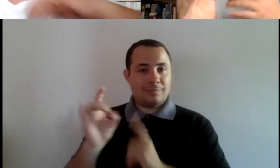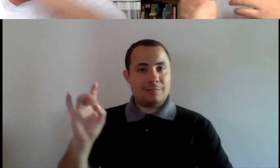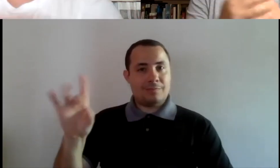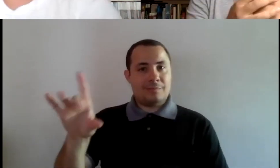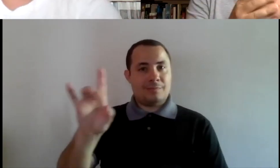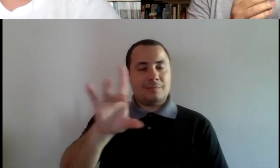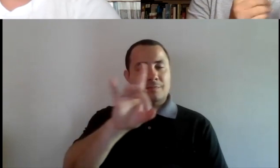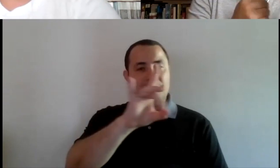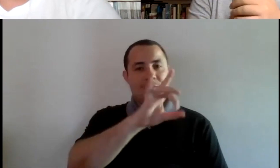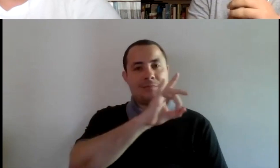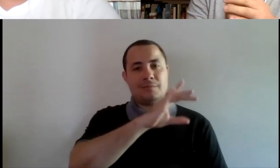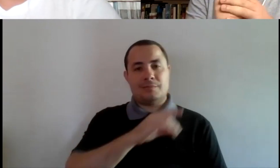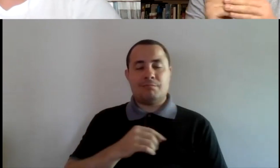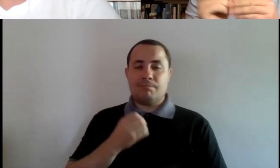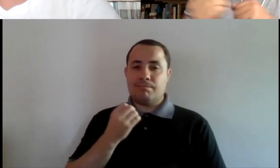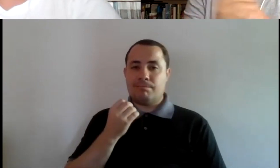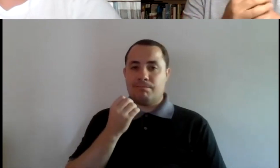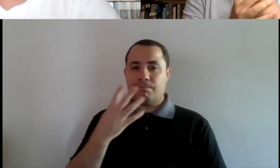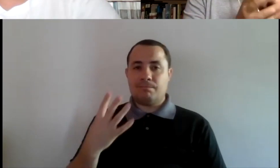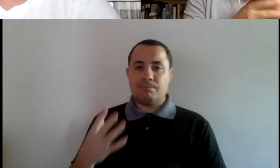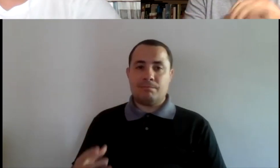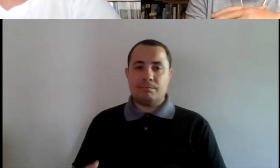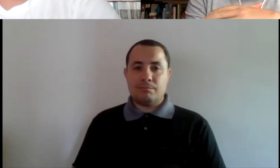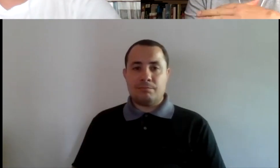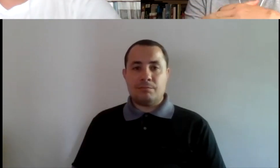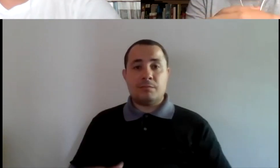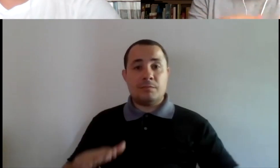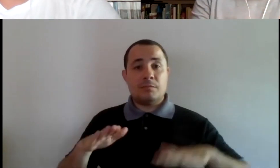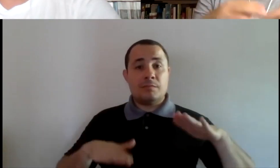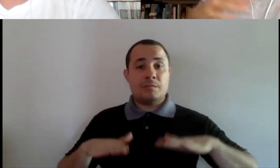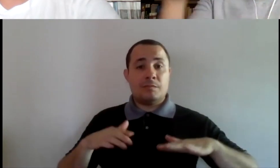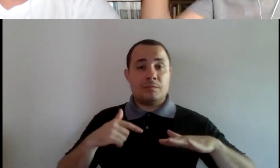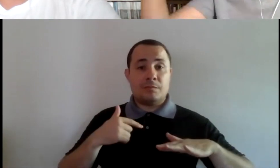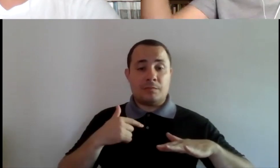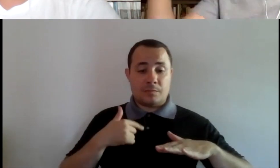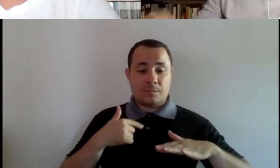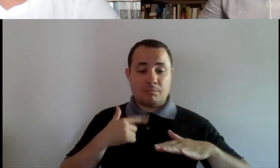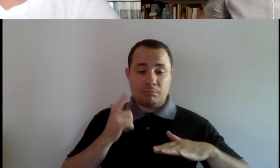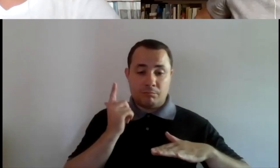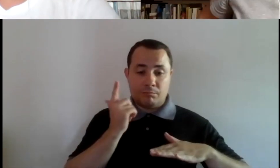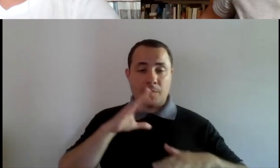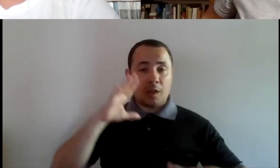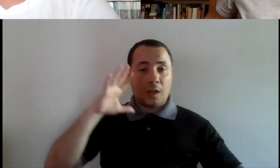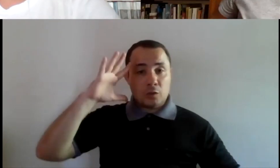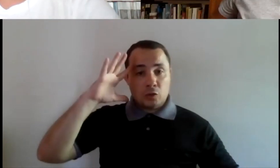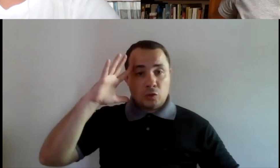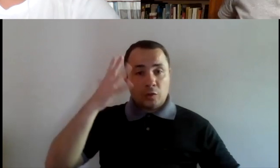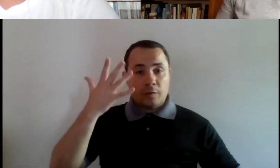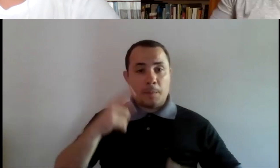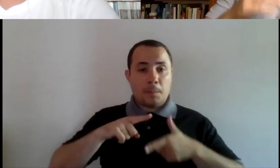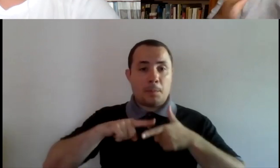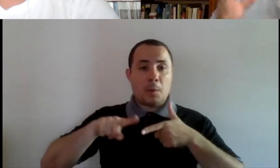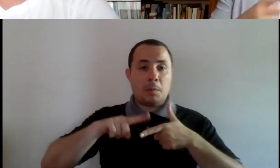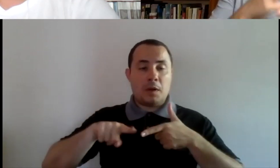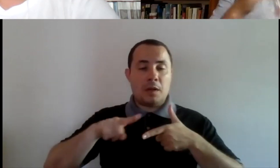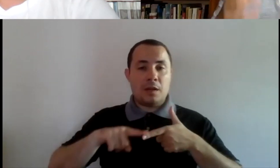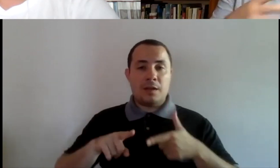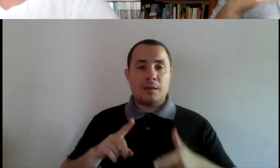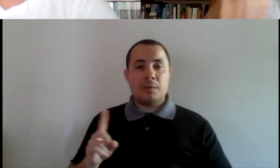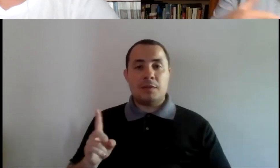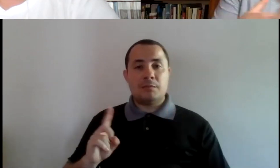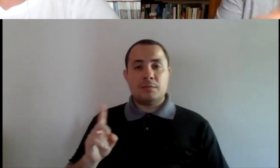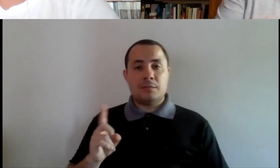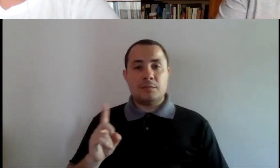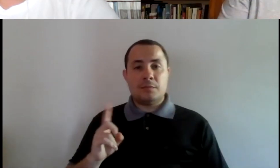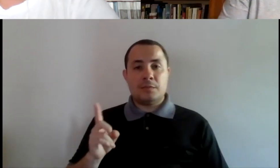que às vezes a gente não vai ter condições de resolver um problema, né, enorme, mas a gente pode começar a